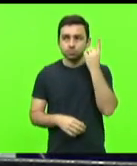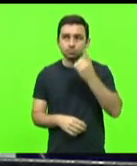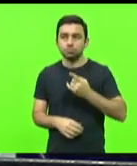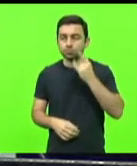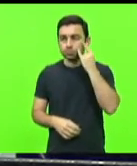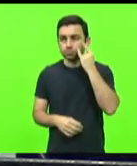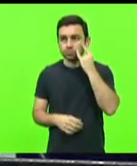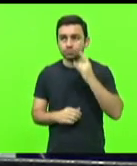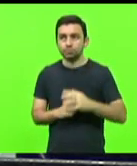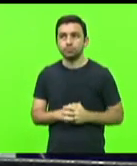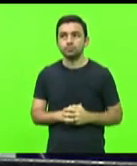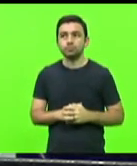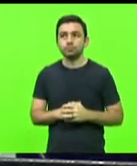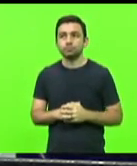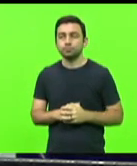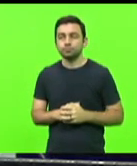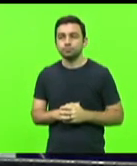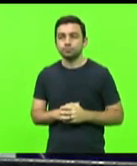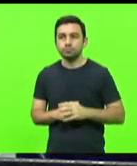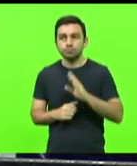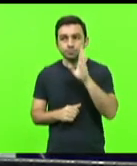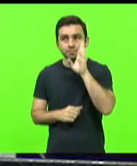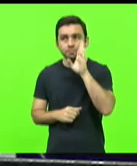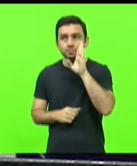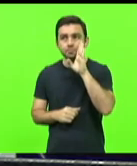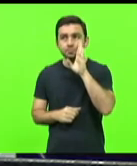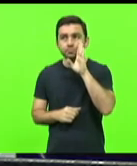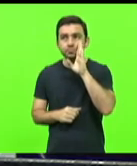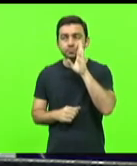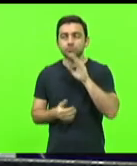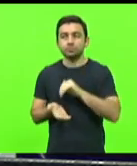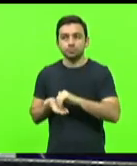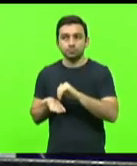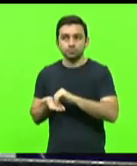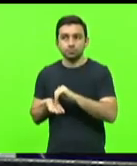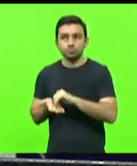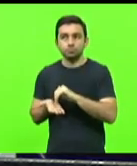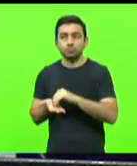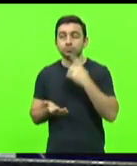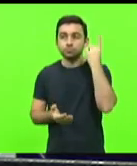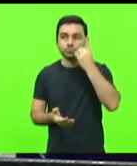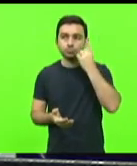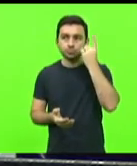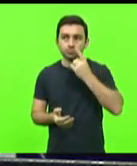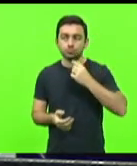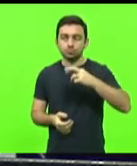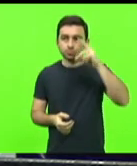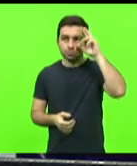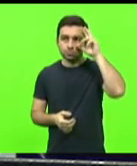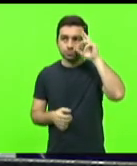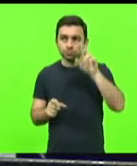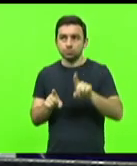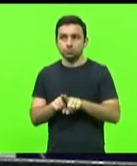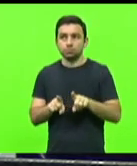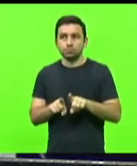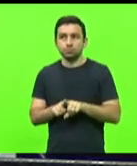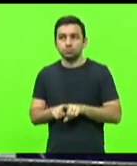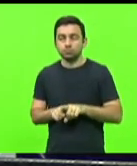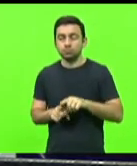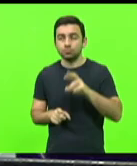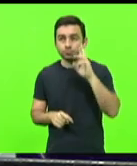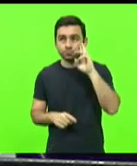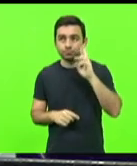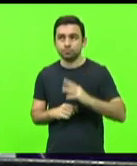Nadal, Nilson Berlanda. Secretários, deputado Ricardo Alba, Rodrigo Minotto.